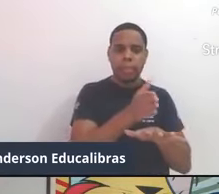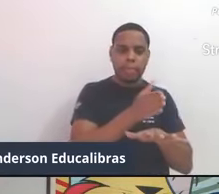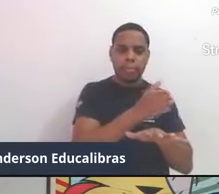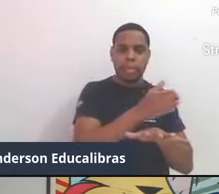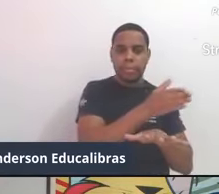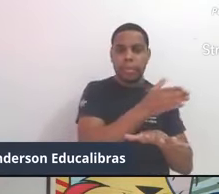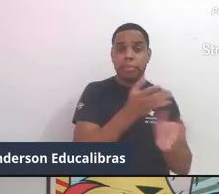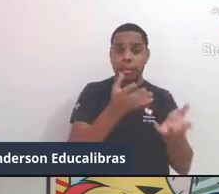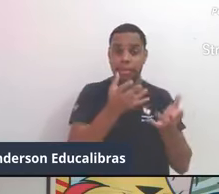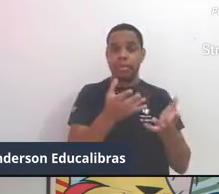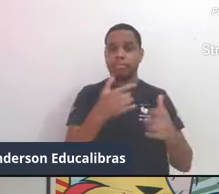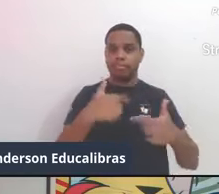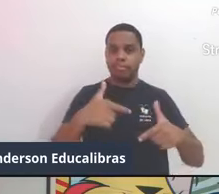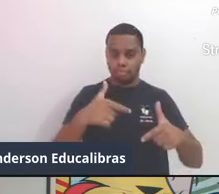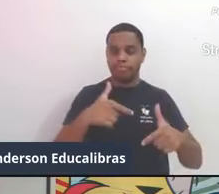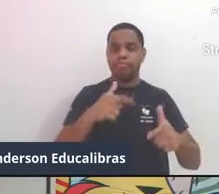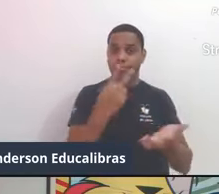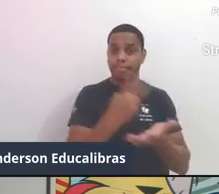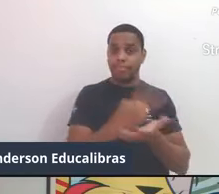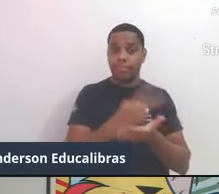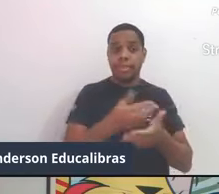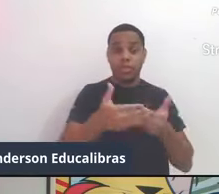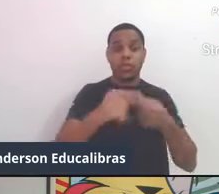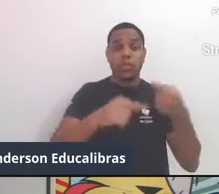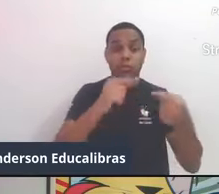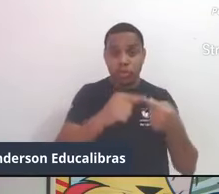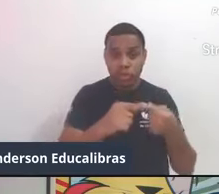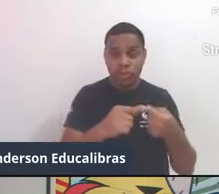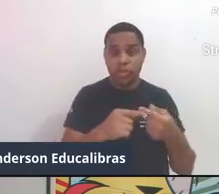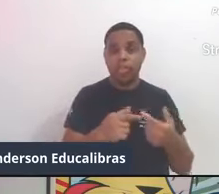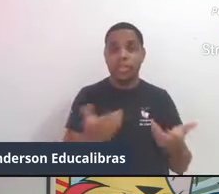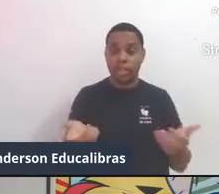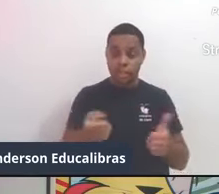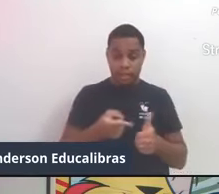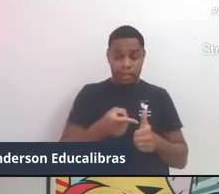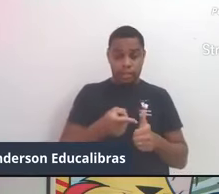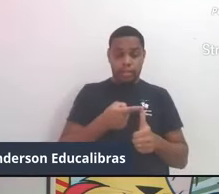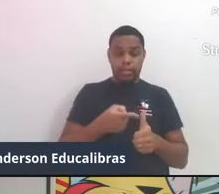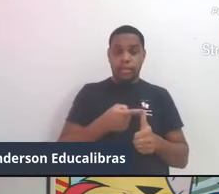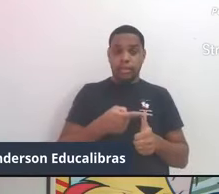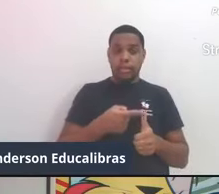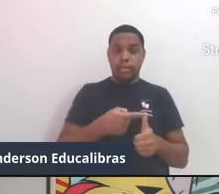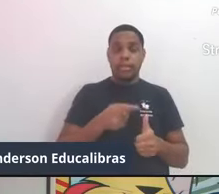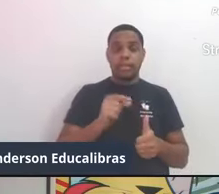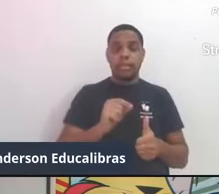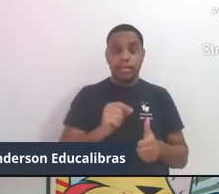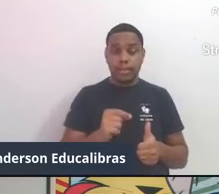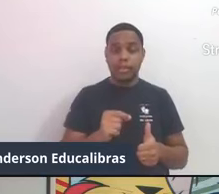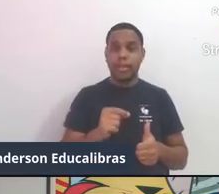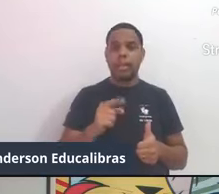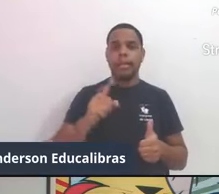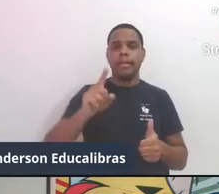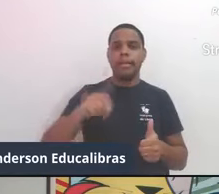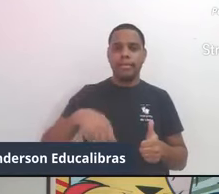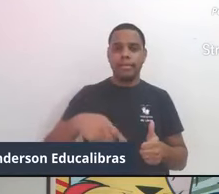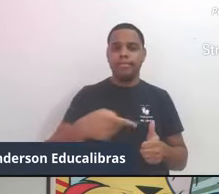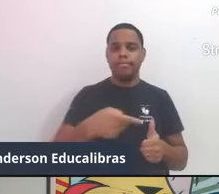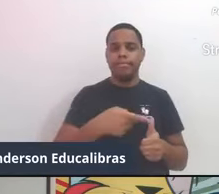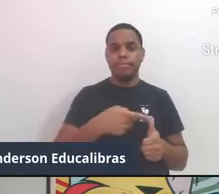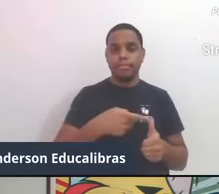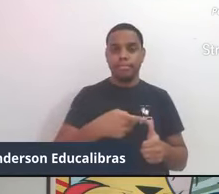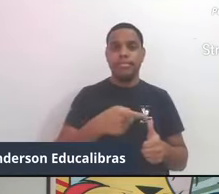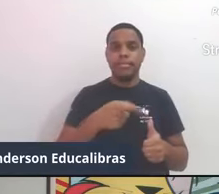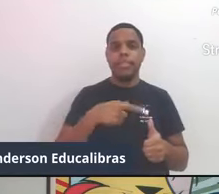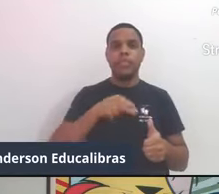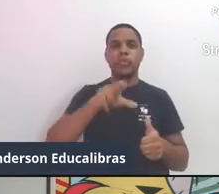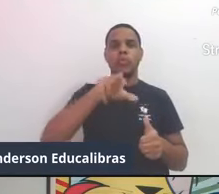de orientação do nosso trabalho. A primeira orientação diz respeito a essa questão do abrir